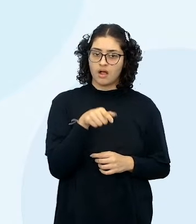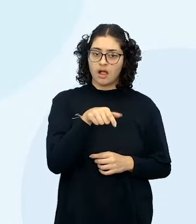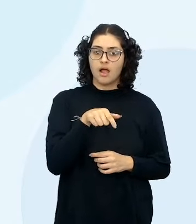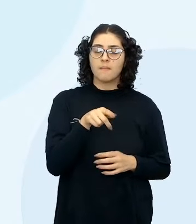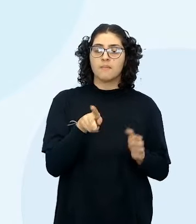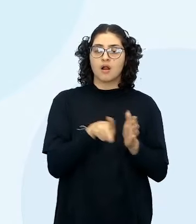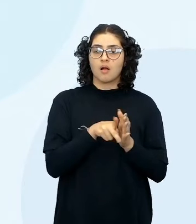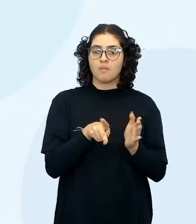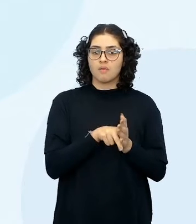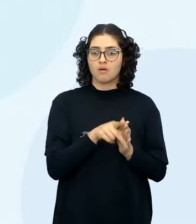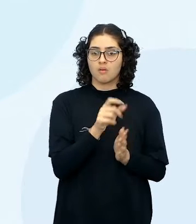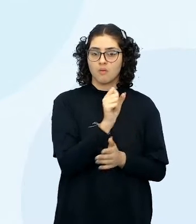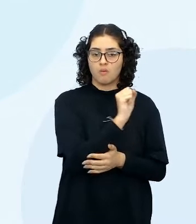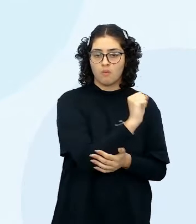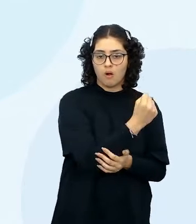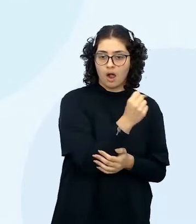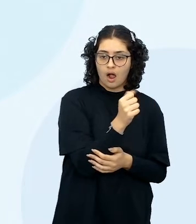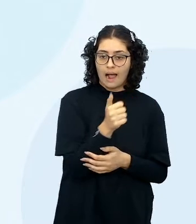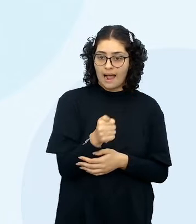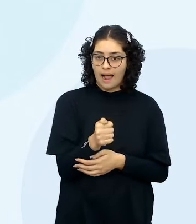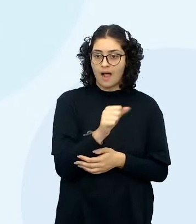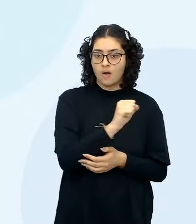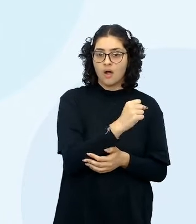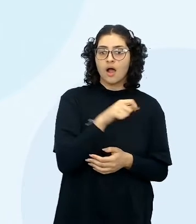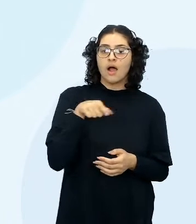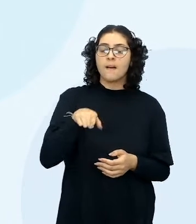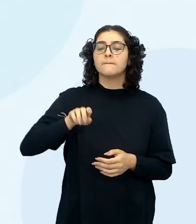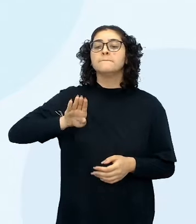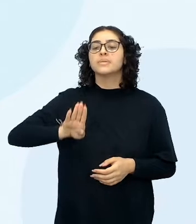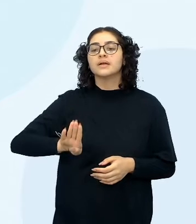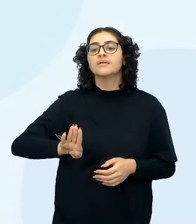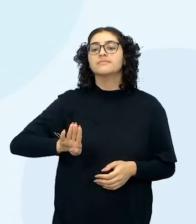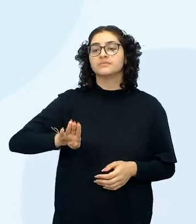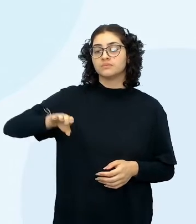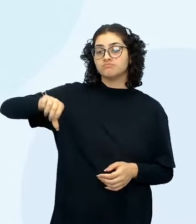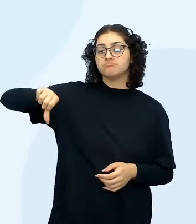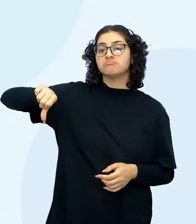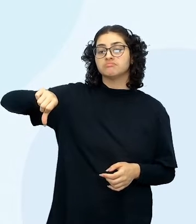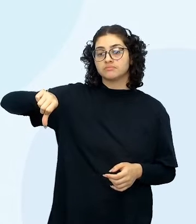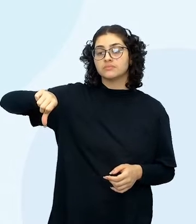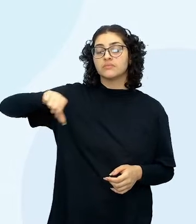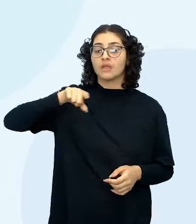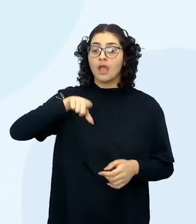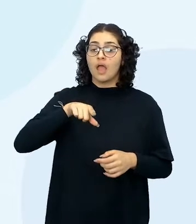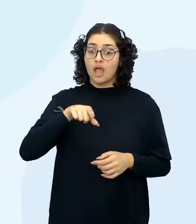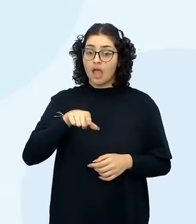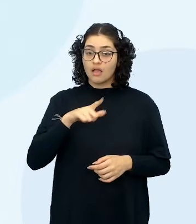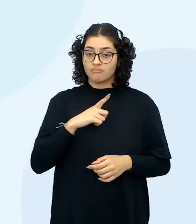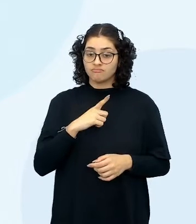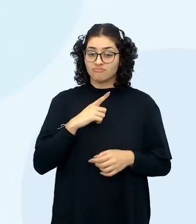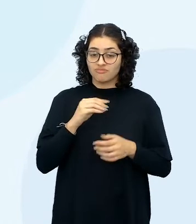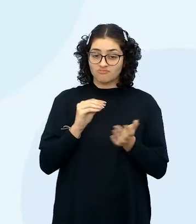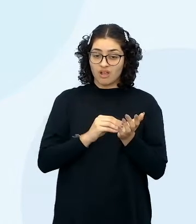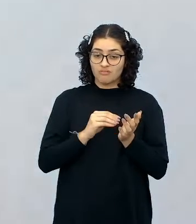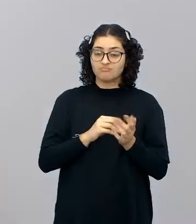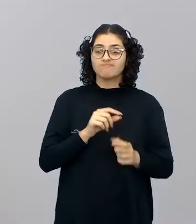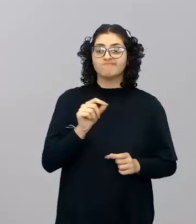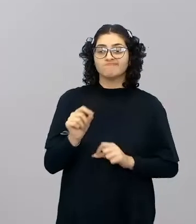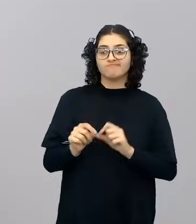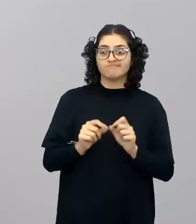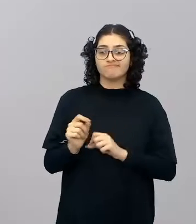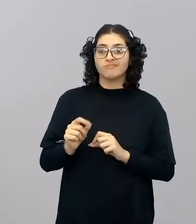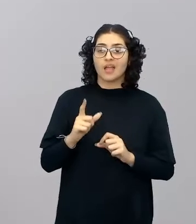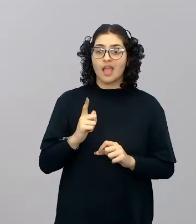se refere a uma deficiência no fator 9. Essa deficiência, a gente vai ver mais para frente, é também